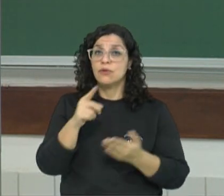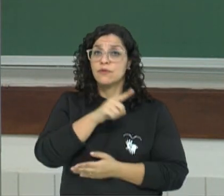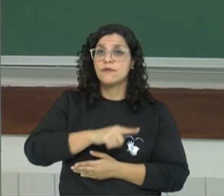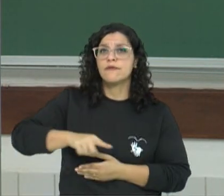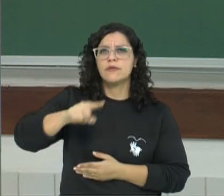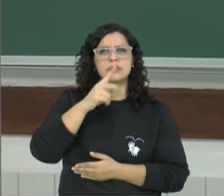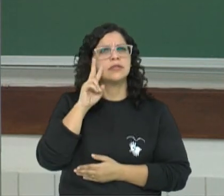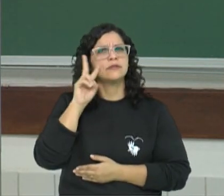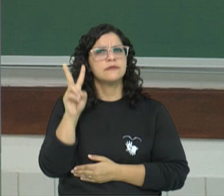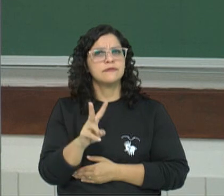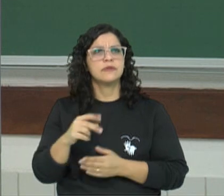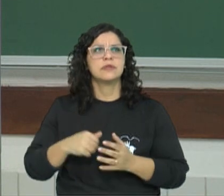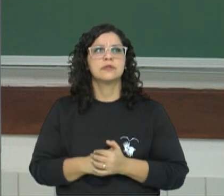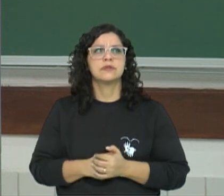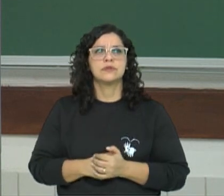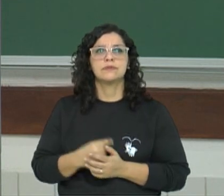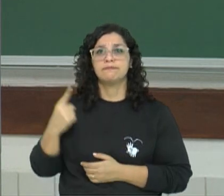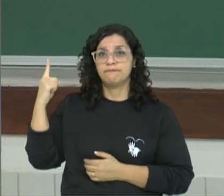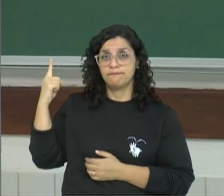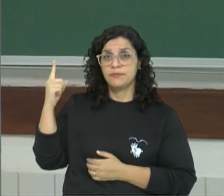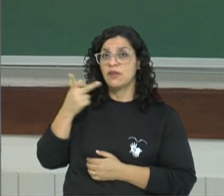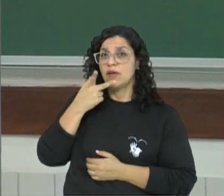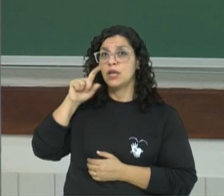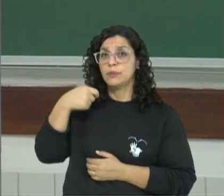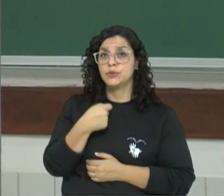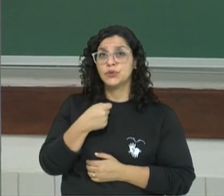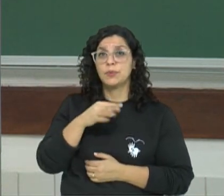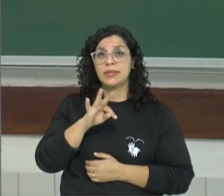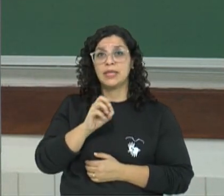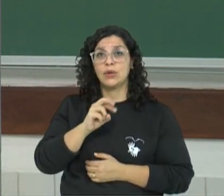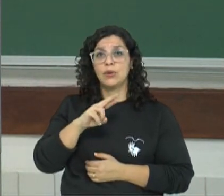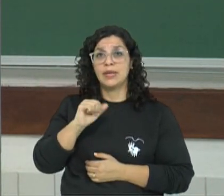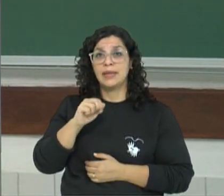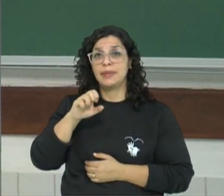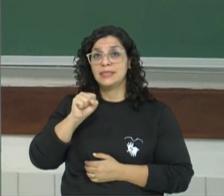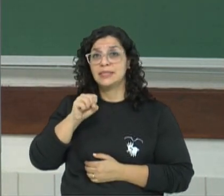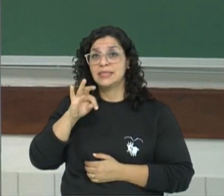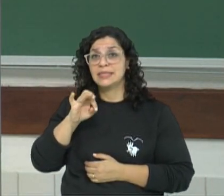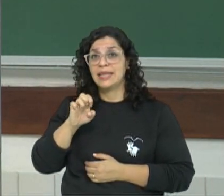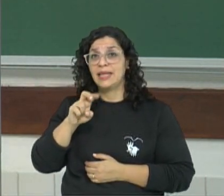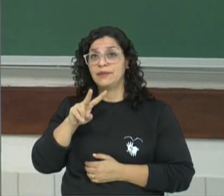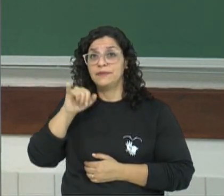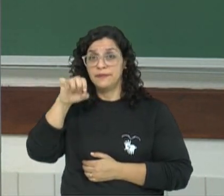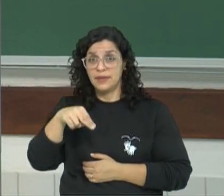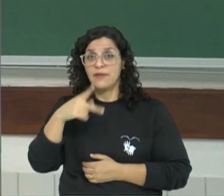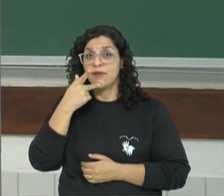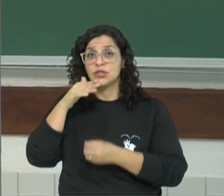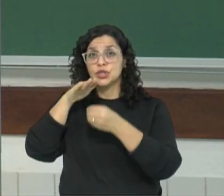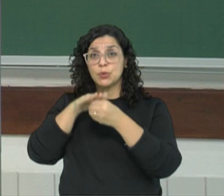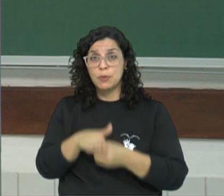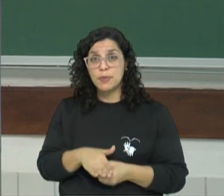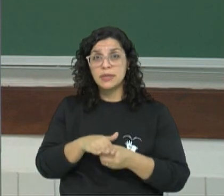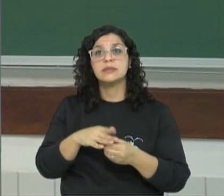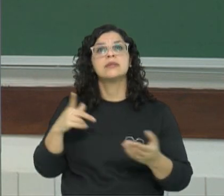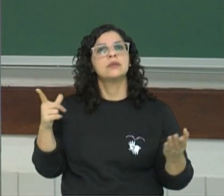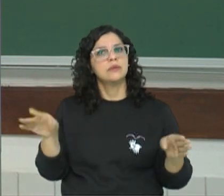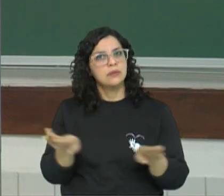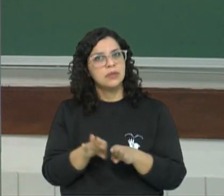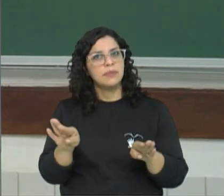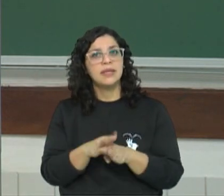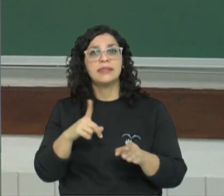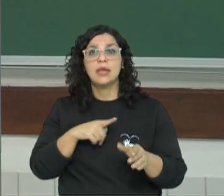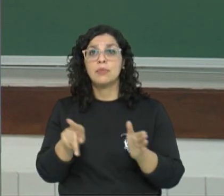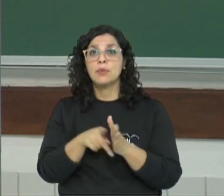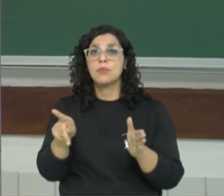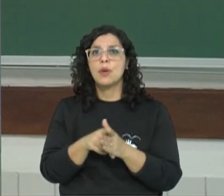Queridos, então, falamos sobre o teorema de Stevens, que fala sobre a nossa pressão hidrostática, né? Sobre a pressão exercida